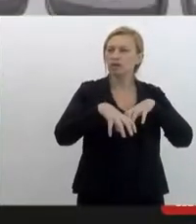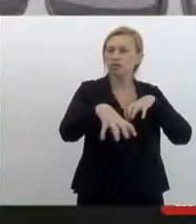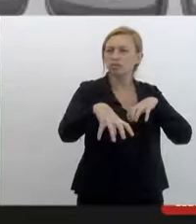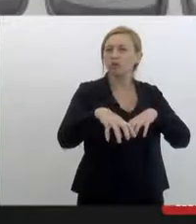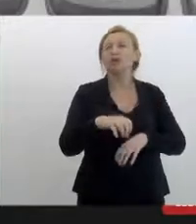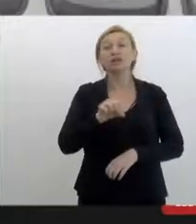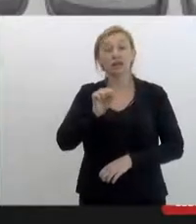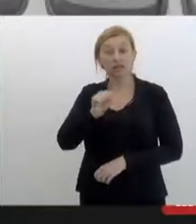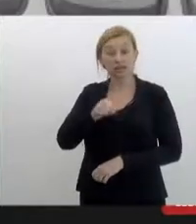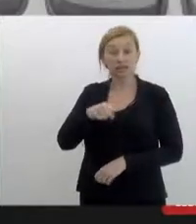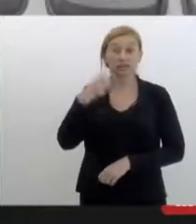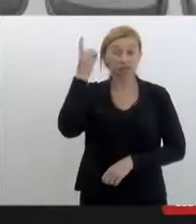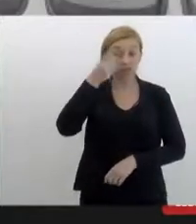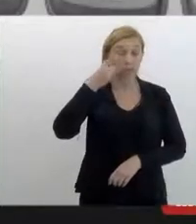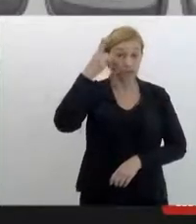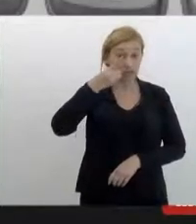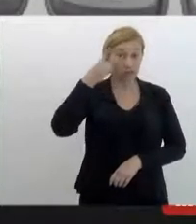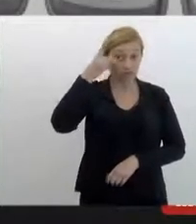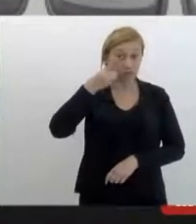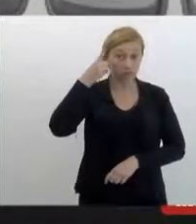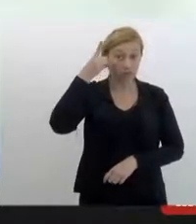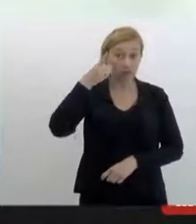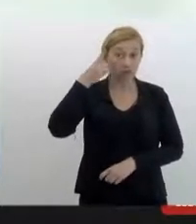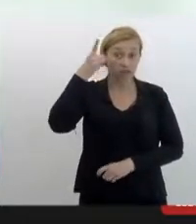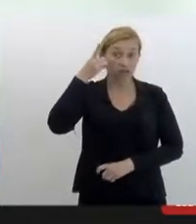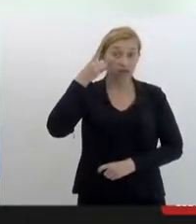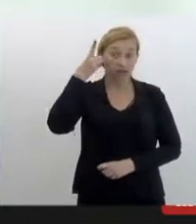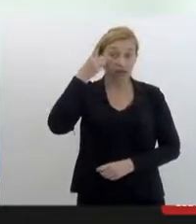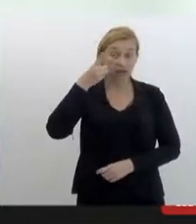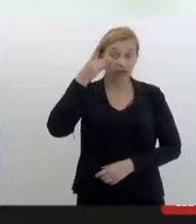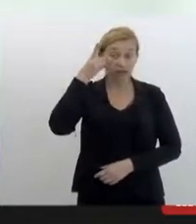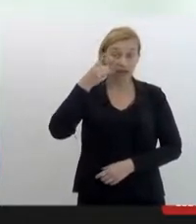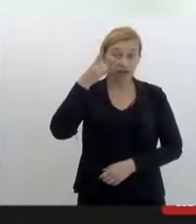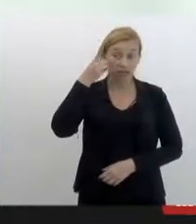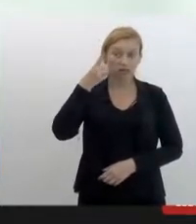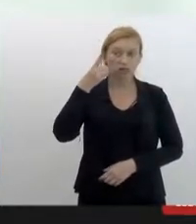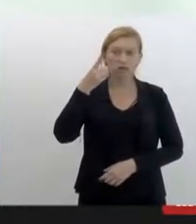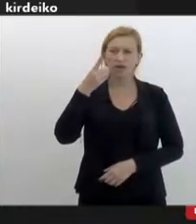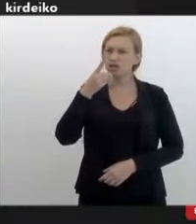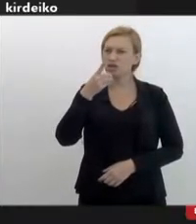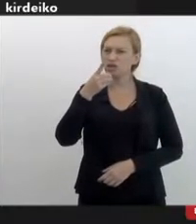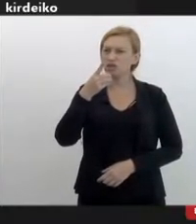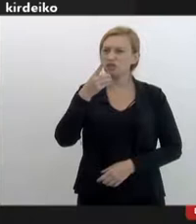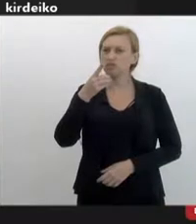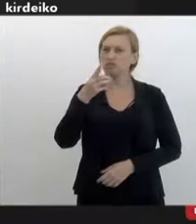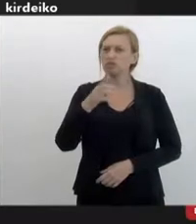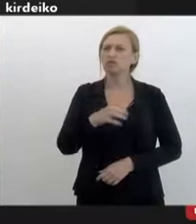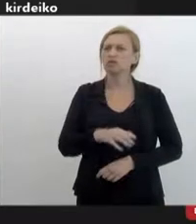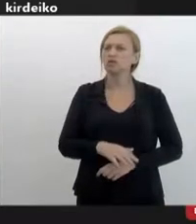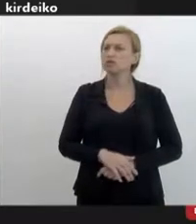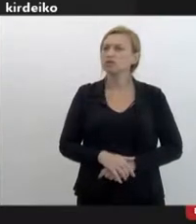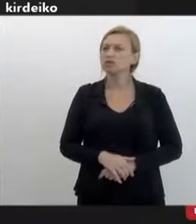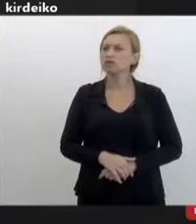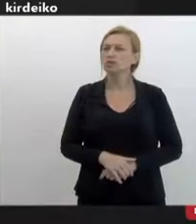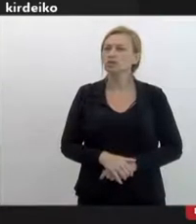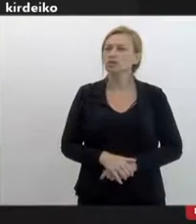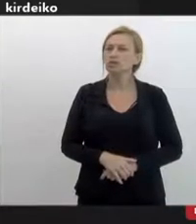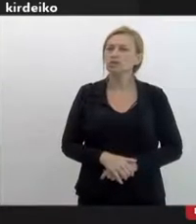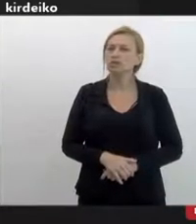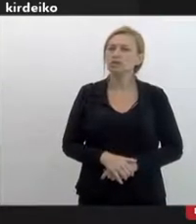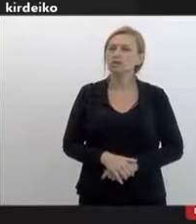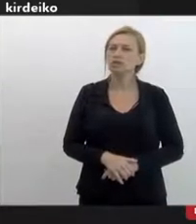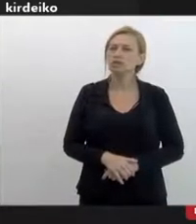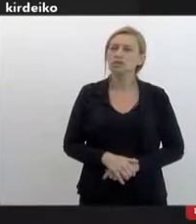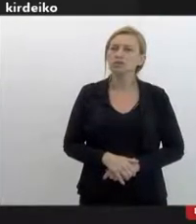Perfeitamente, deputado Luiz Paulo, está me escutando? Estou escutando. Retornei a pouco. Se o senhor escutou o que disse o